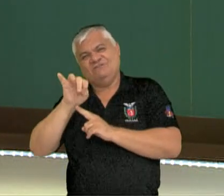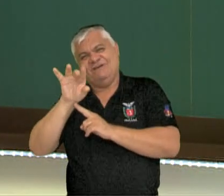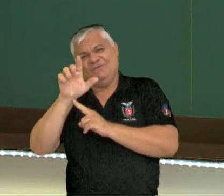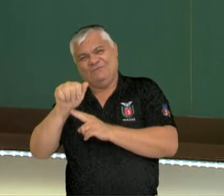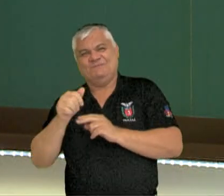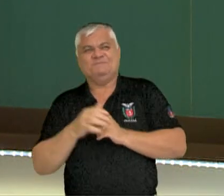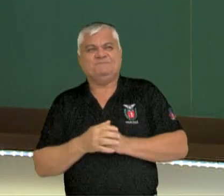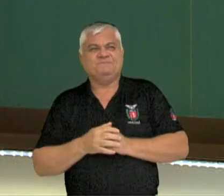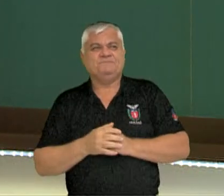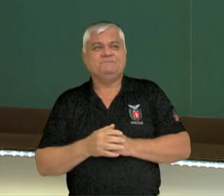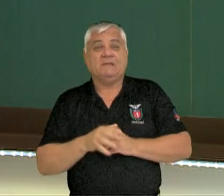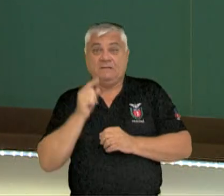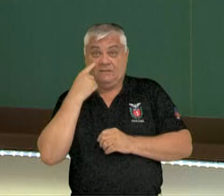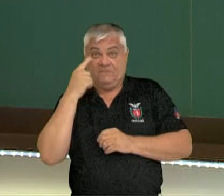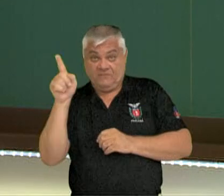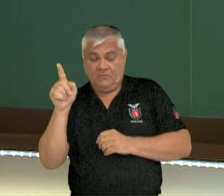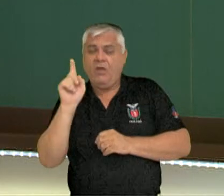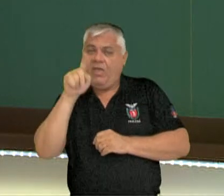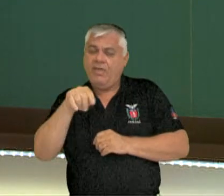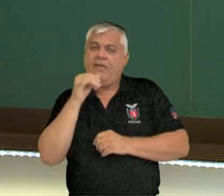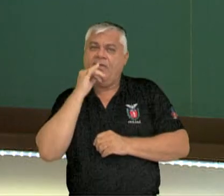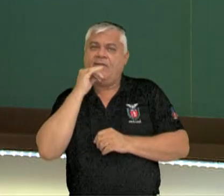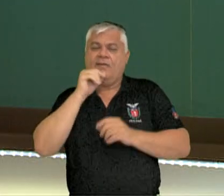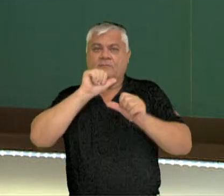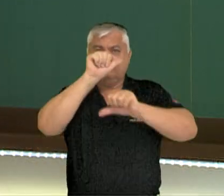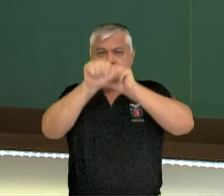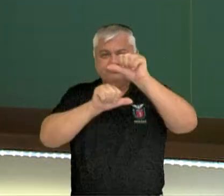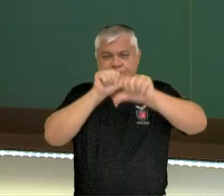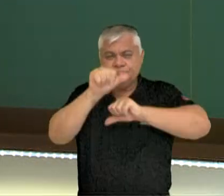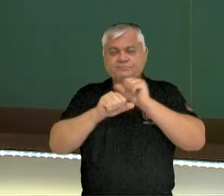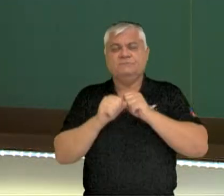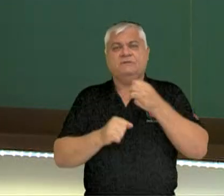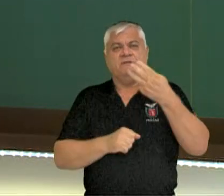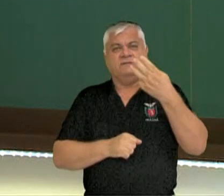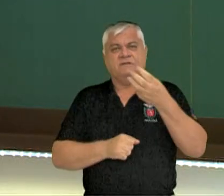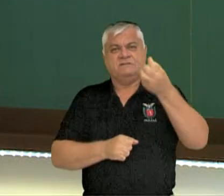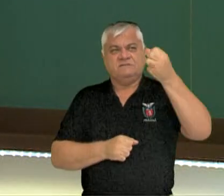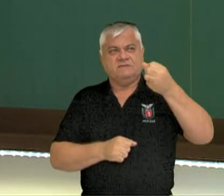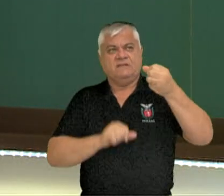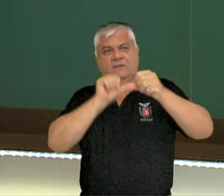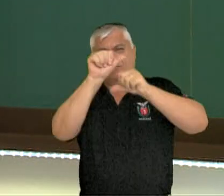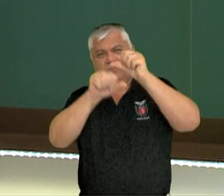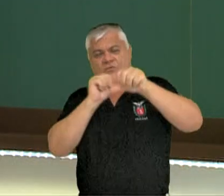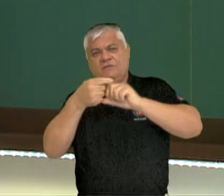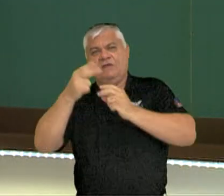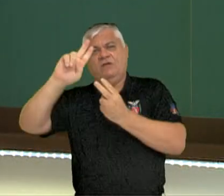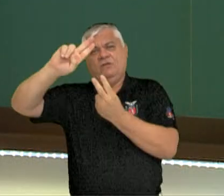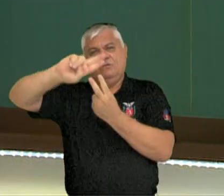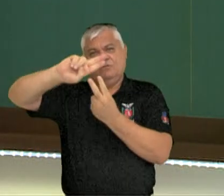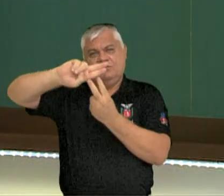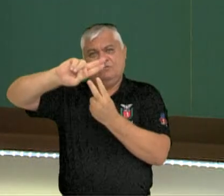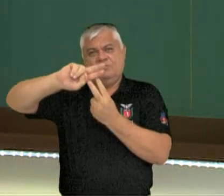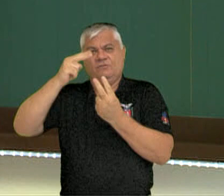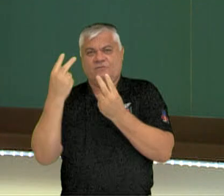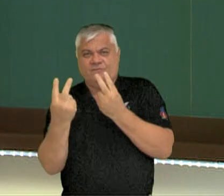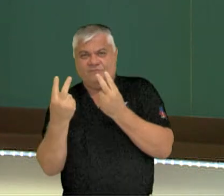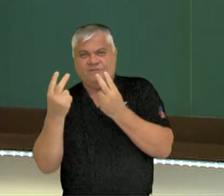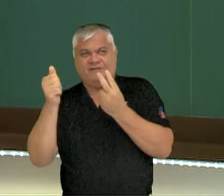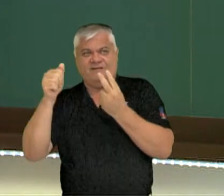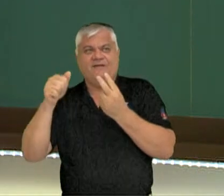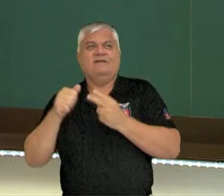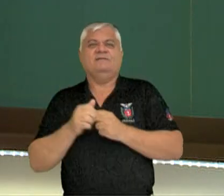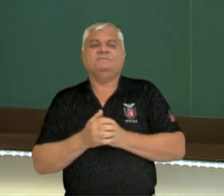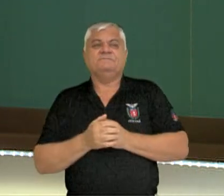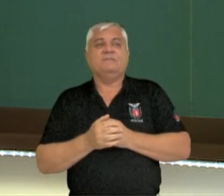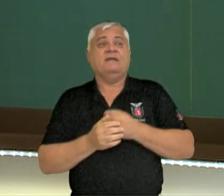aqui, então, que essa é a nossa transformação, o que a gente usa para transformar unidades de medidas de ângulos,